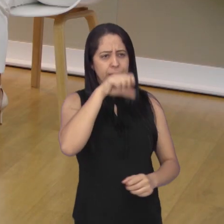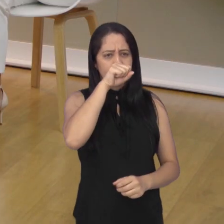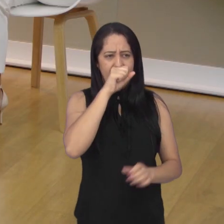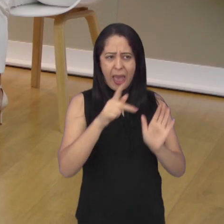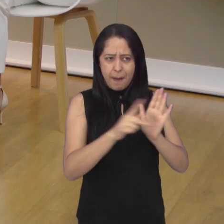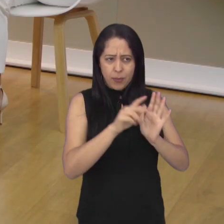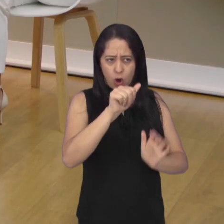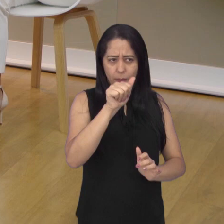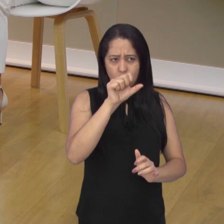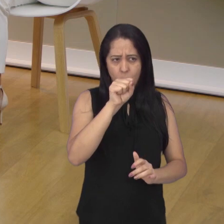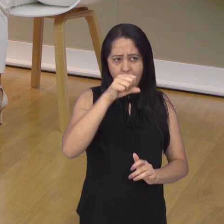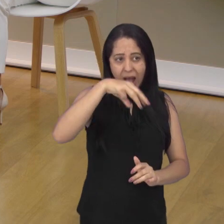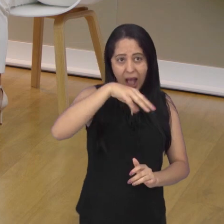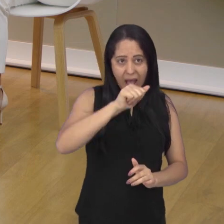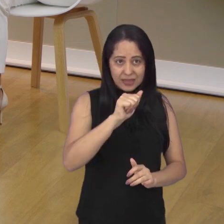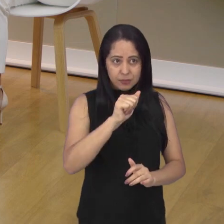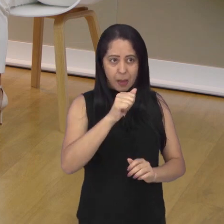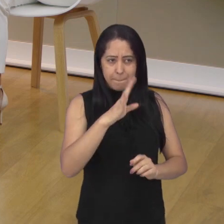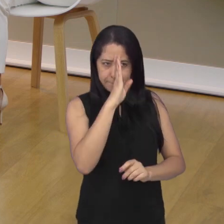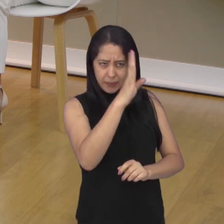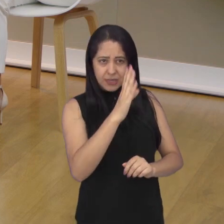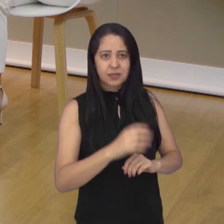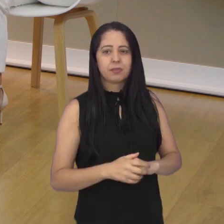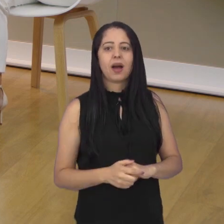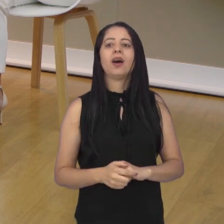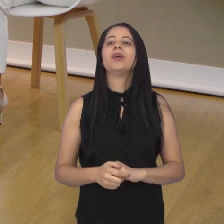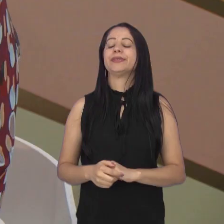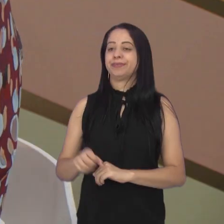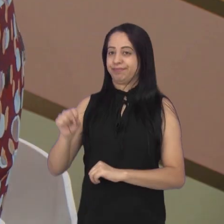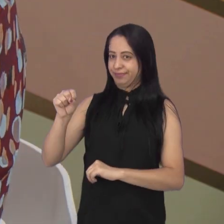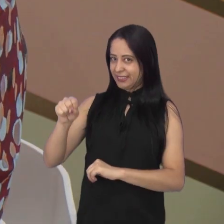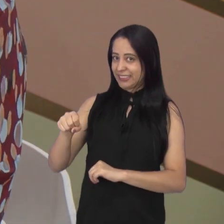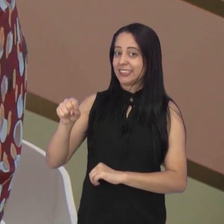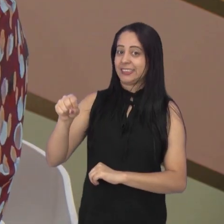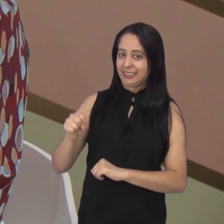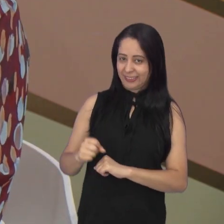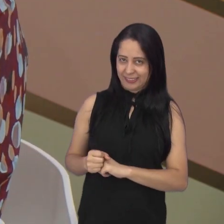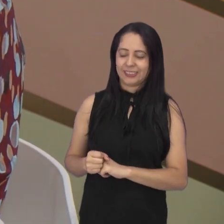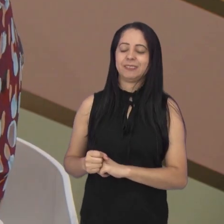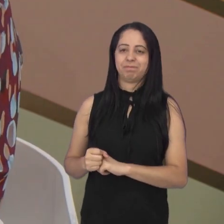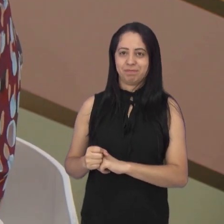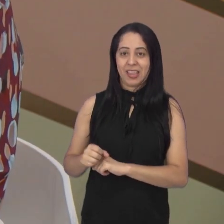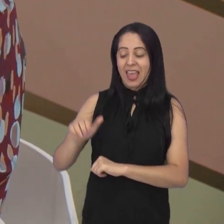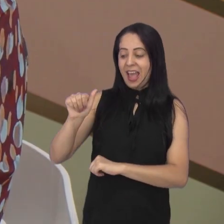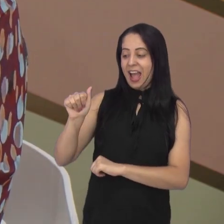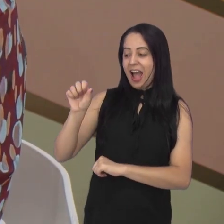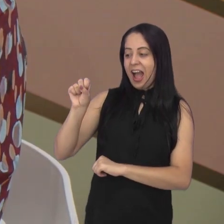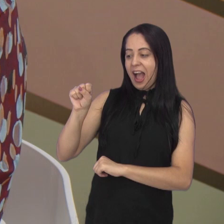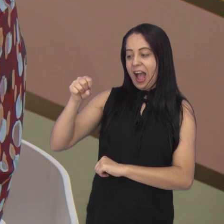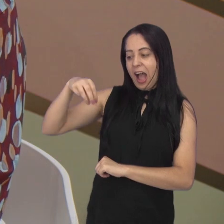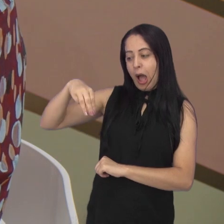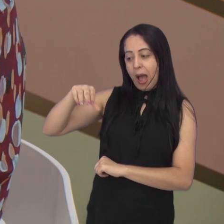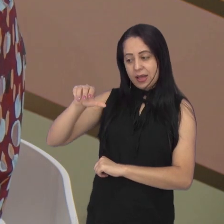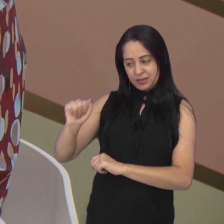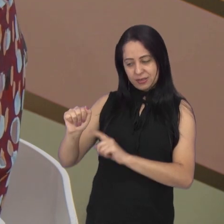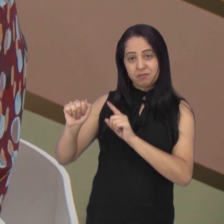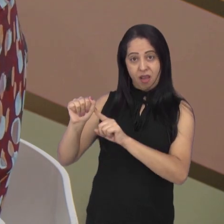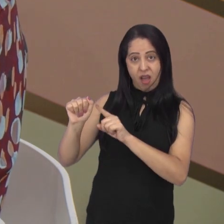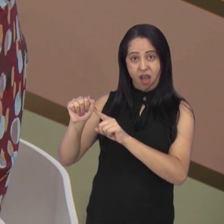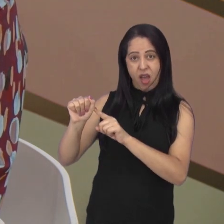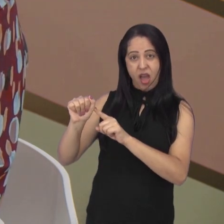né? Ela é a número 1? Eu acho que ela ainda é uma patologia bem prevalente, né? A gente ainda tem a